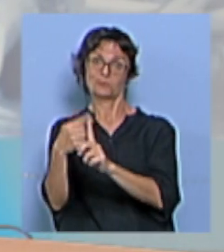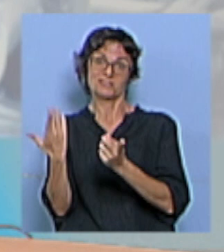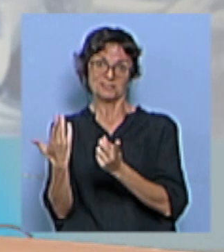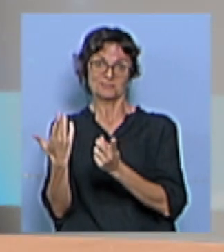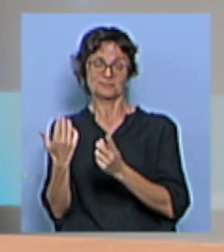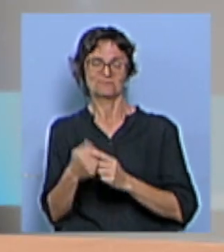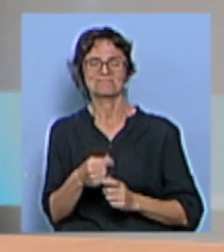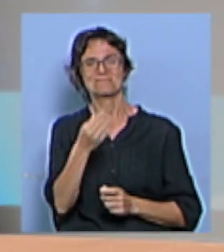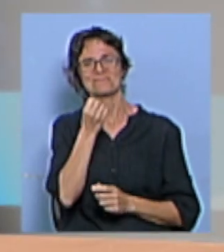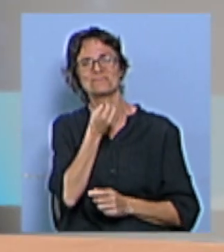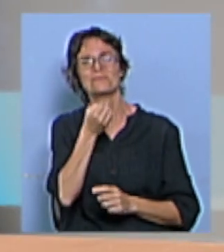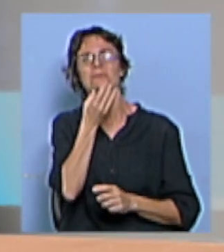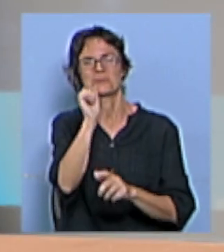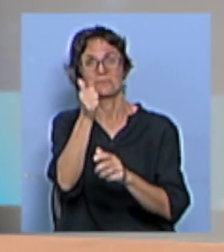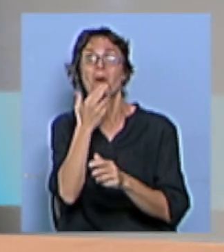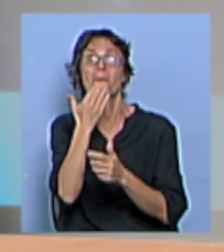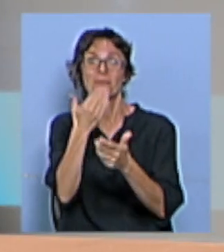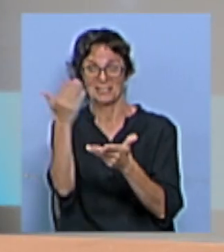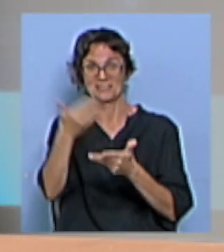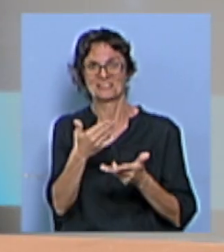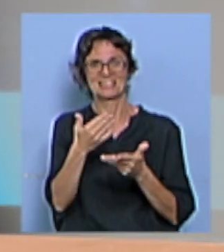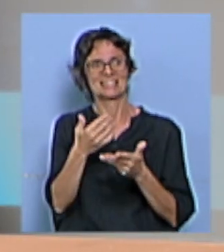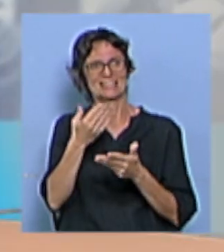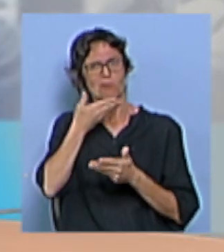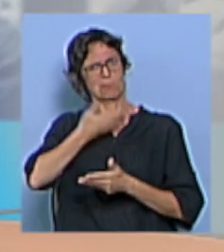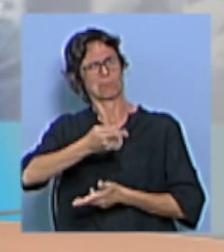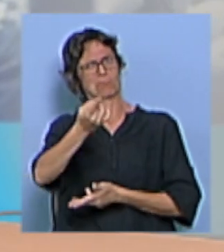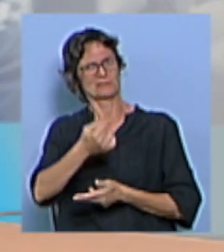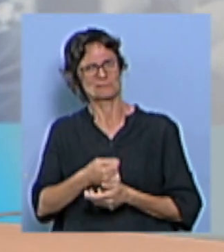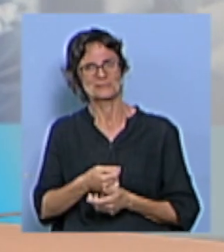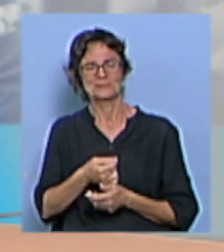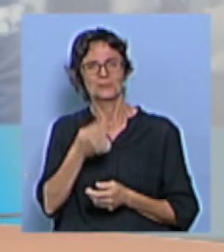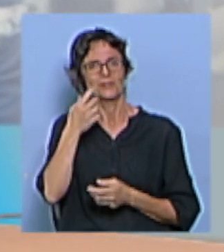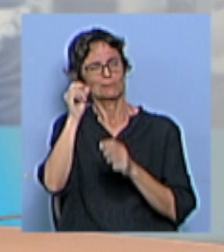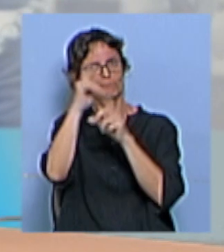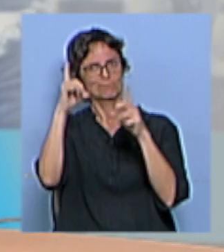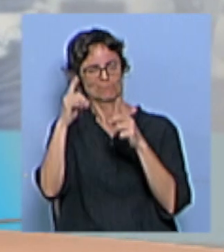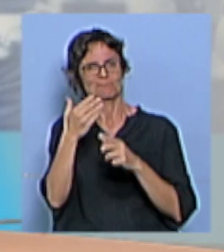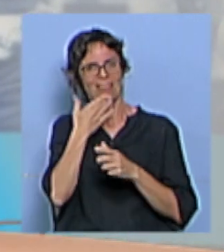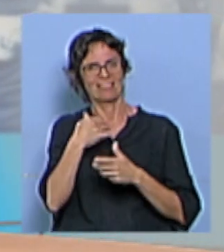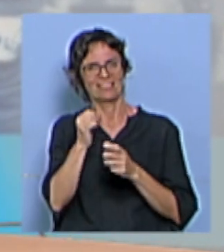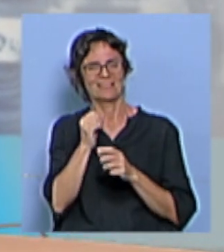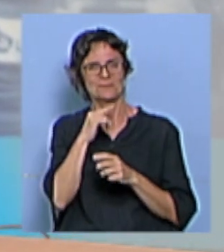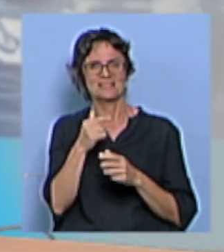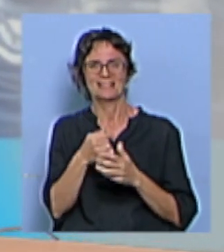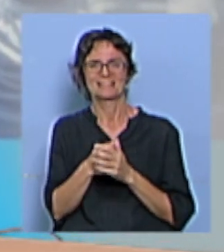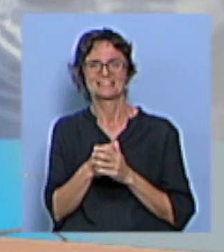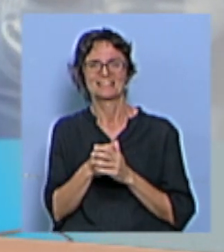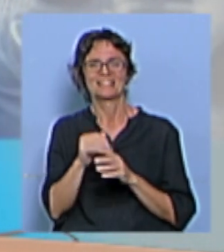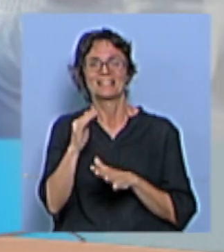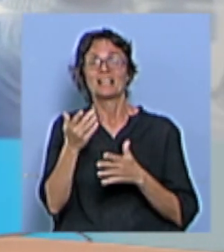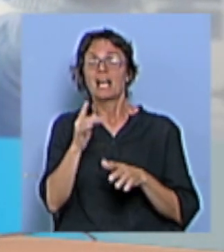partilhado esta sabedoria, digamos, e nos ter despertado para realidades que são realmente cruciais e importantes. No